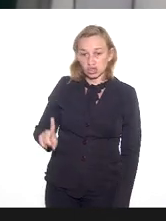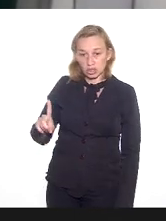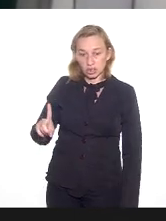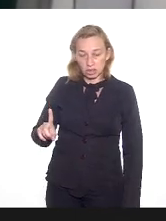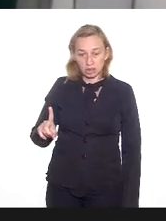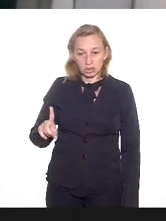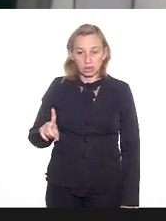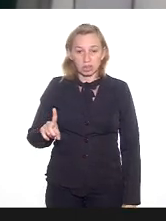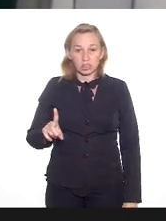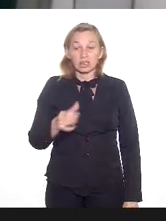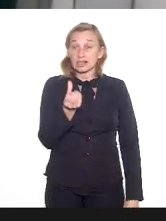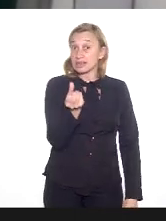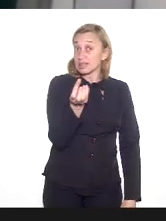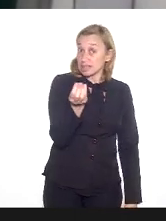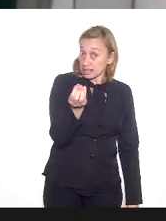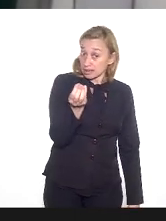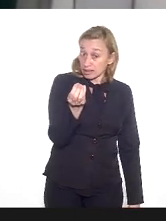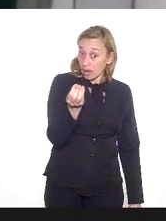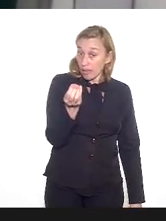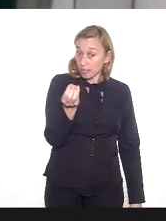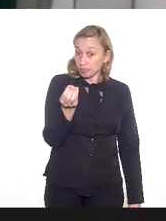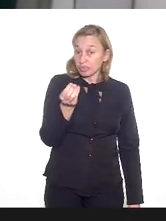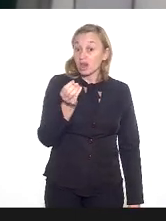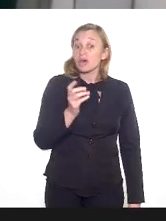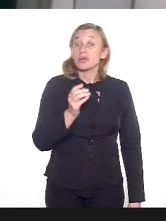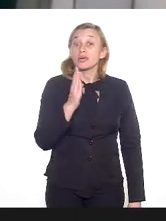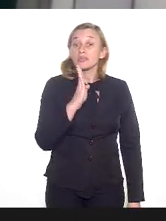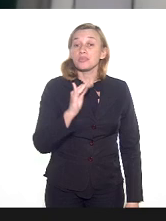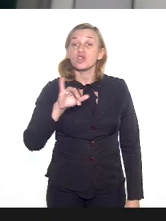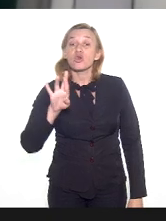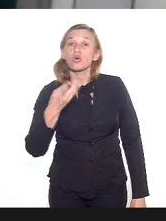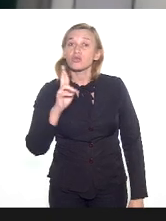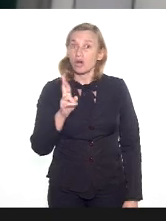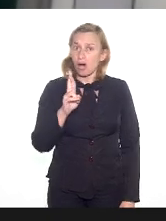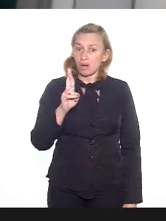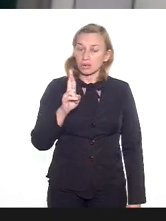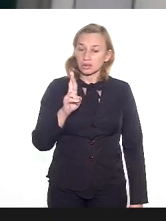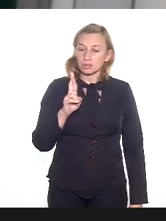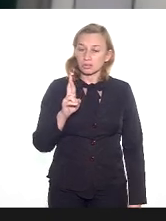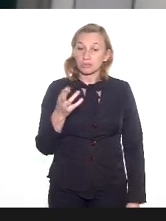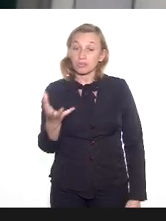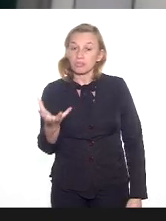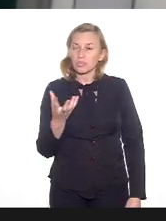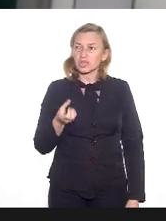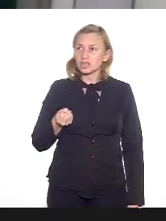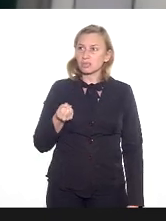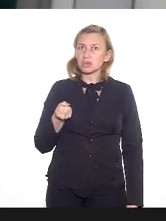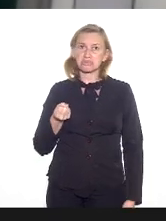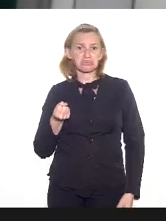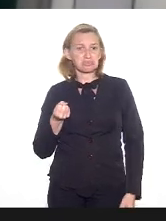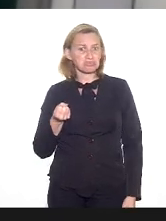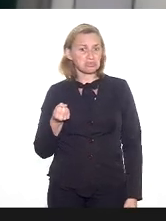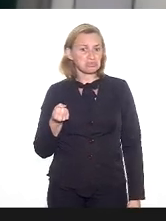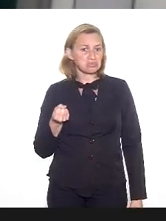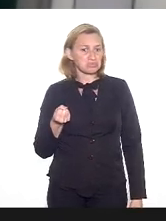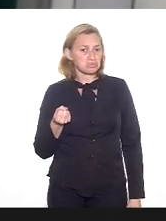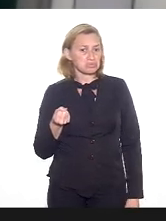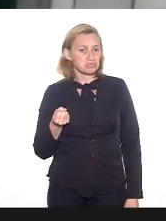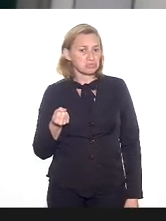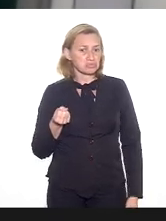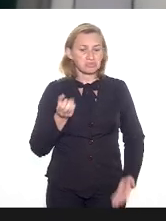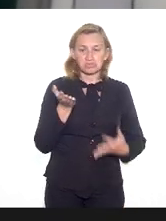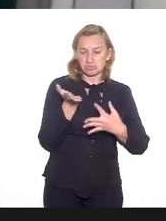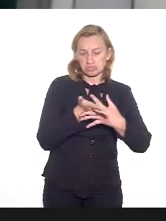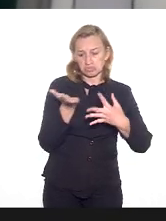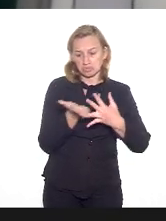de cerca de 60 bilhões de reais por um recebimento pelo recebimento de